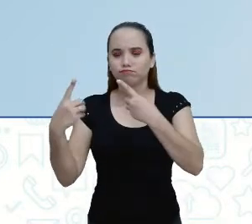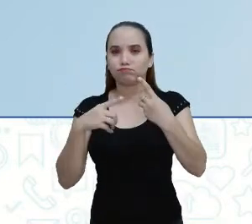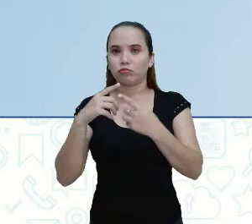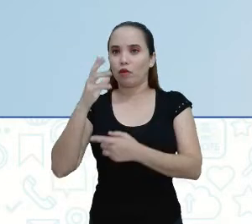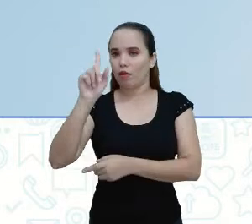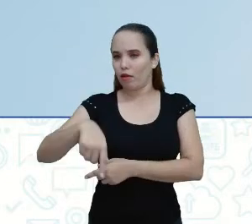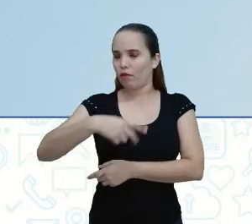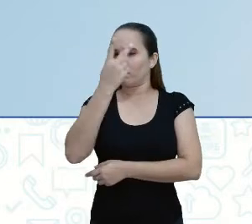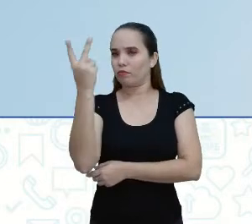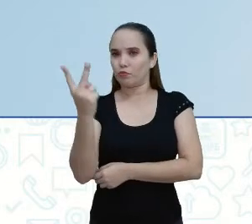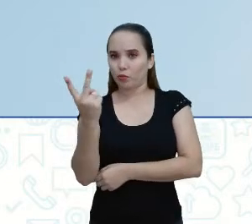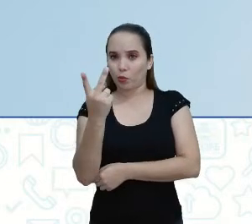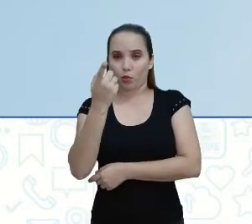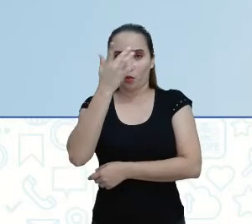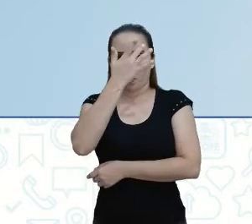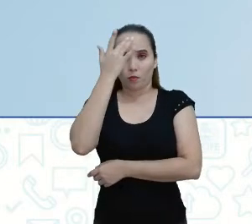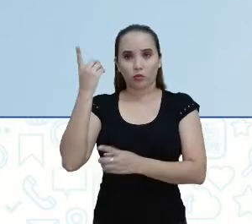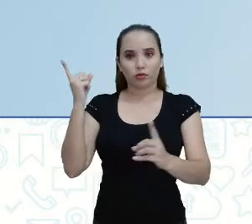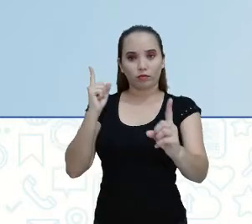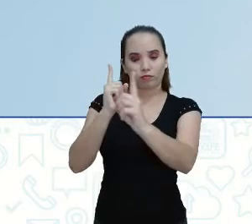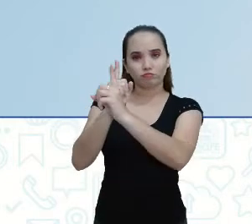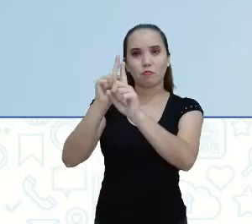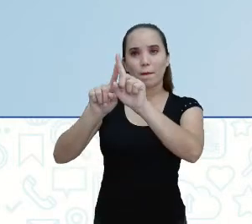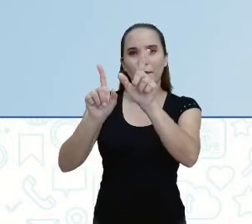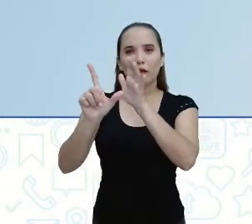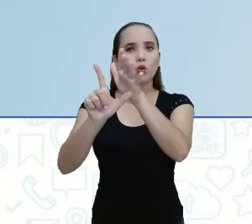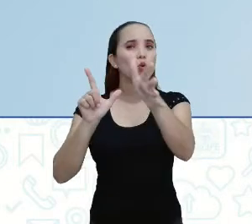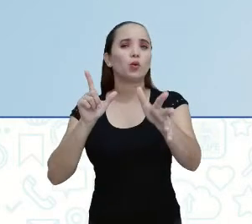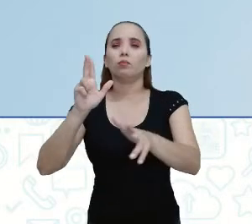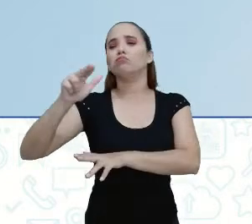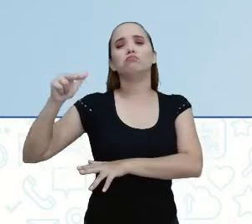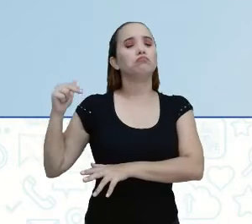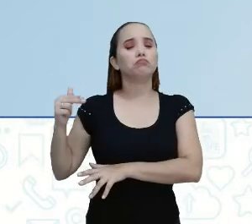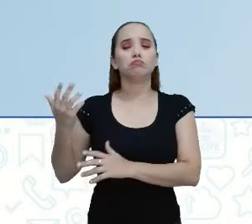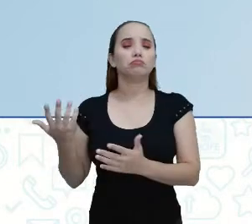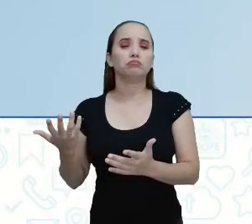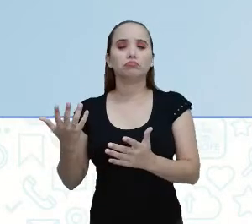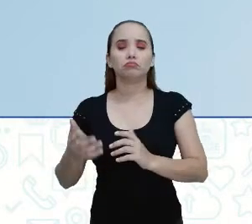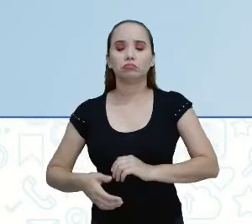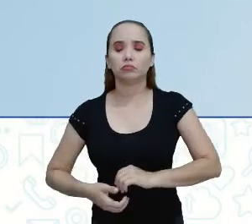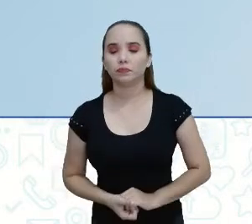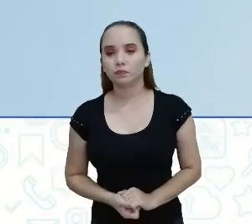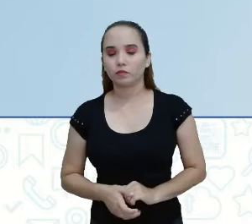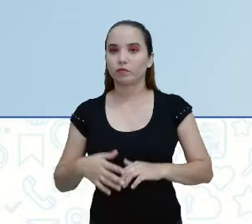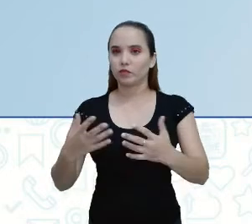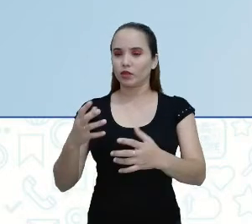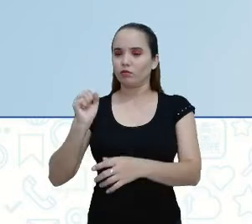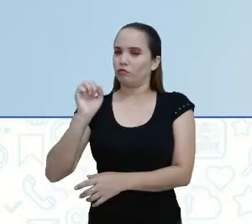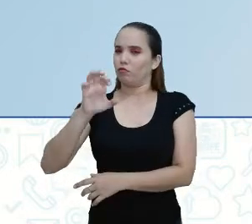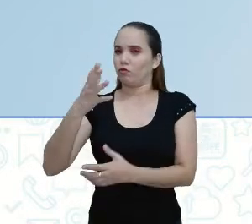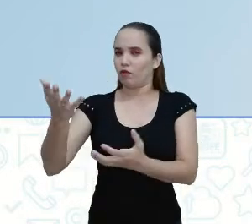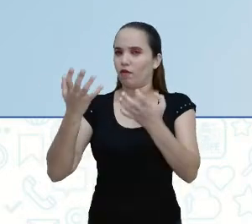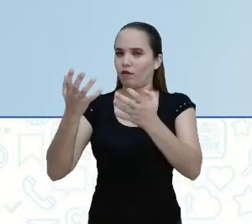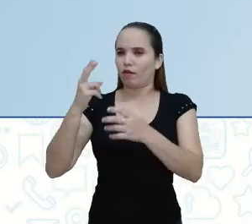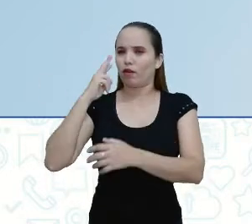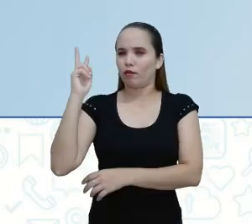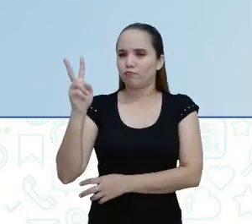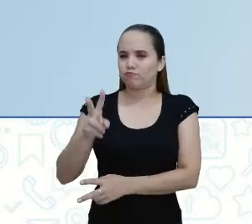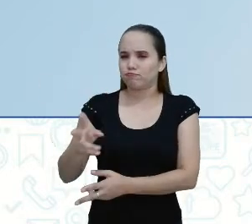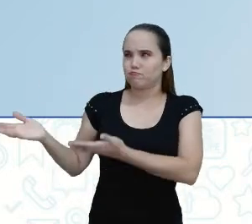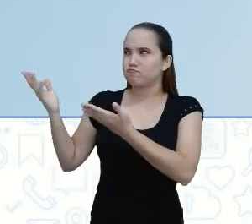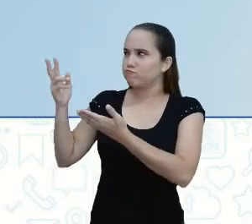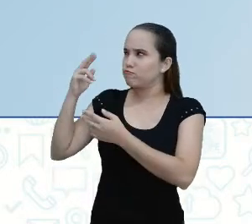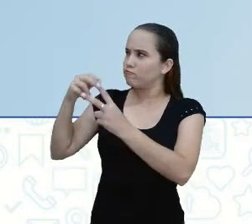entretanto, nunca se viram antes. Para que você identifique, é necessário o quê? Que a gente tenha, que você